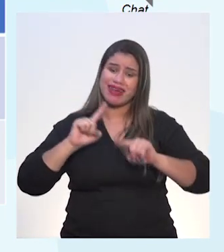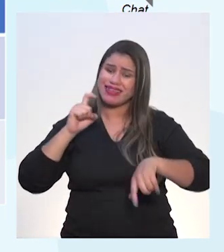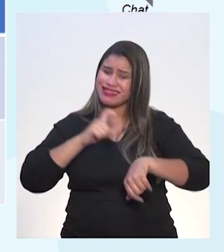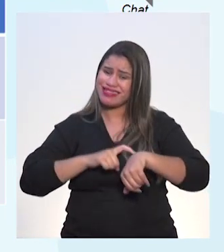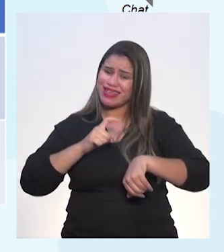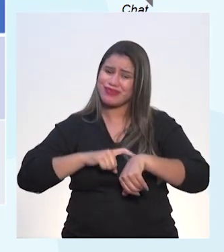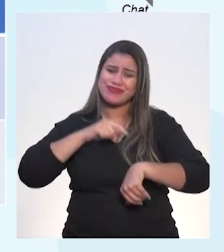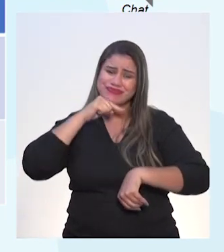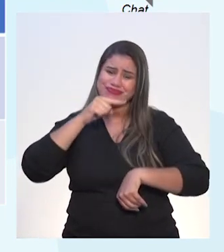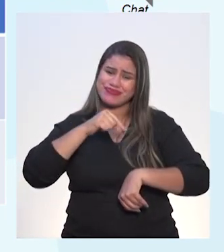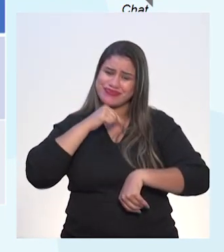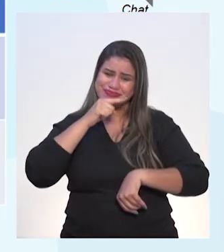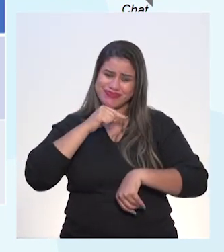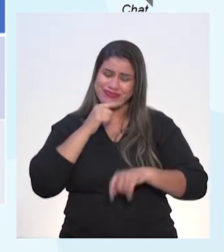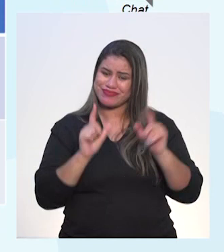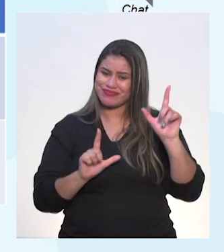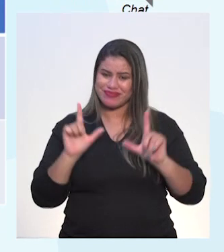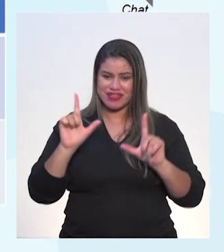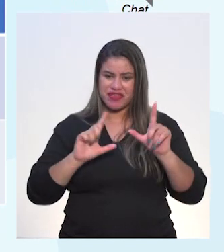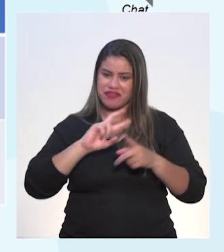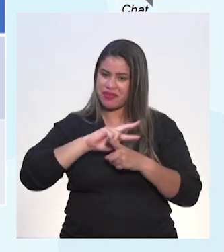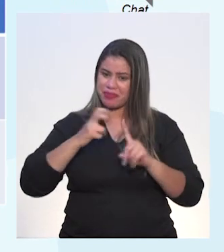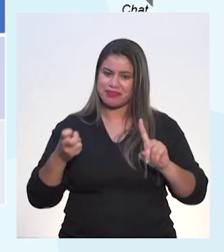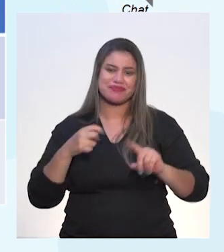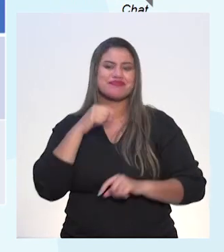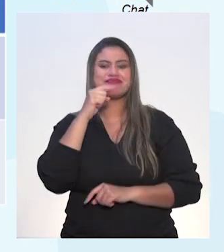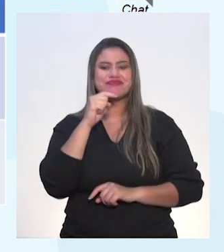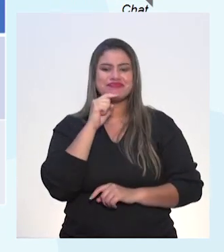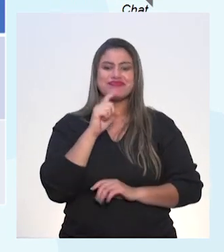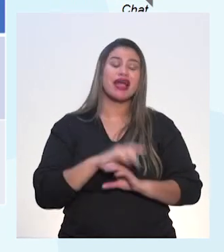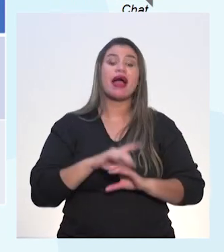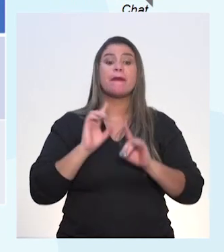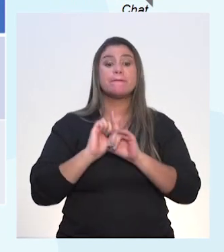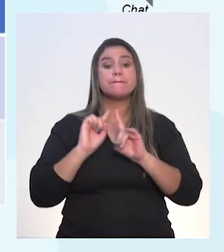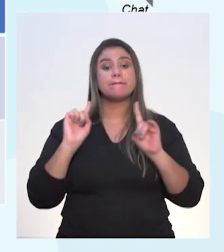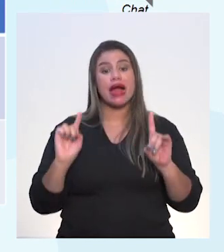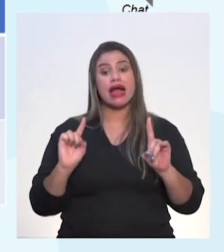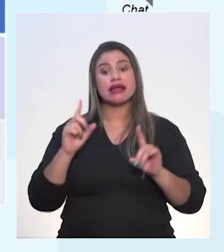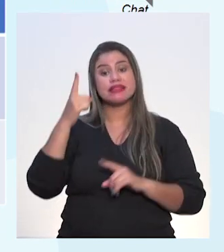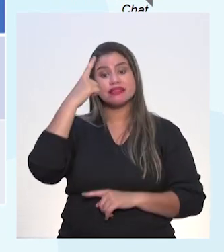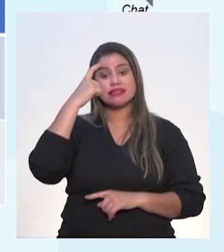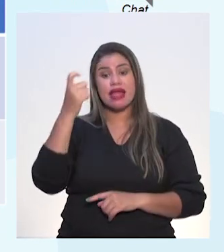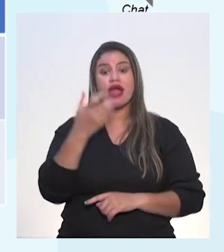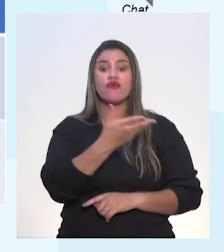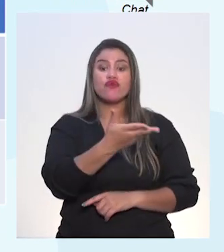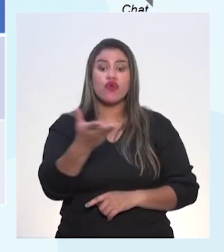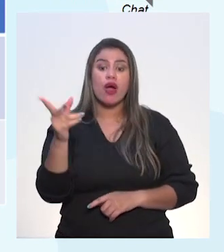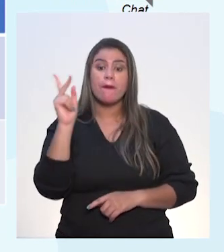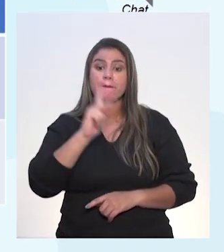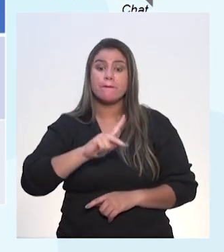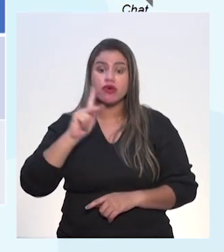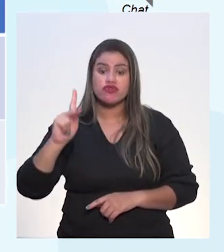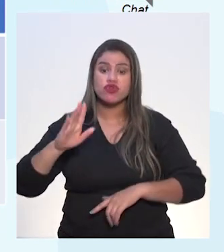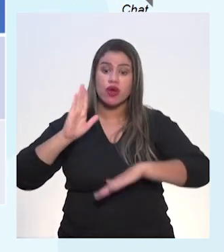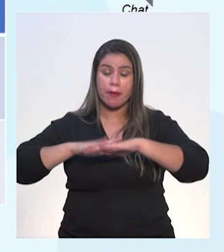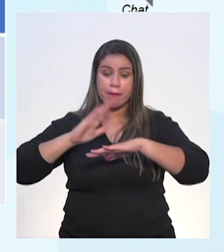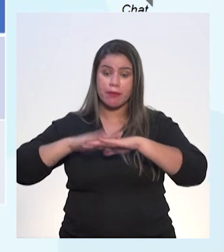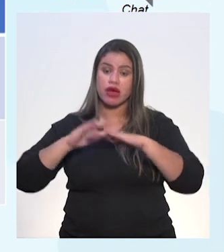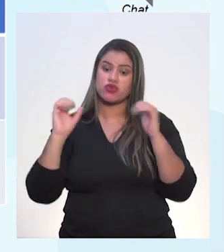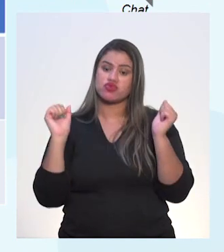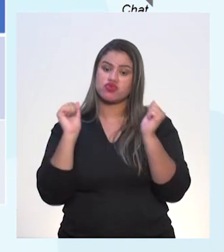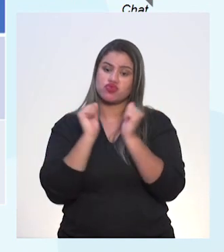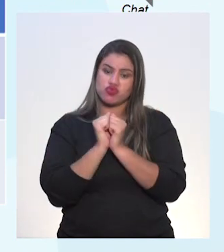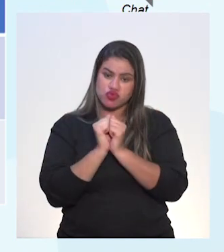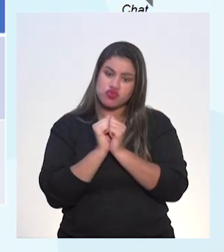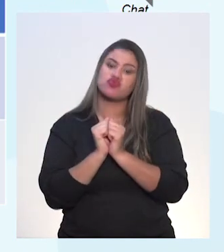dar esse tempo aqui na televisão e no aplicativo mas a ideia que os professores possam fazendo depois né